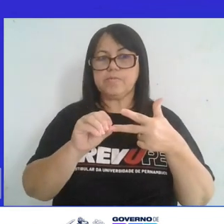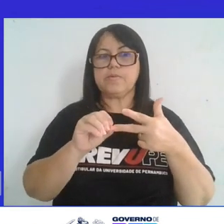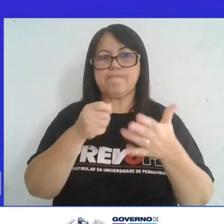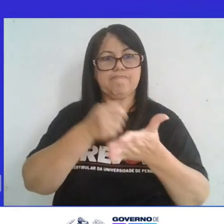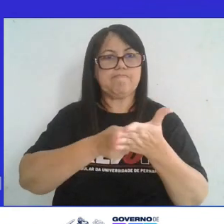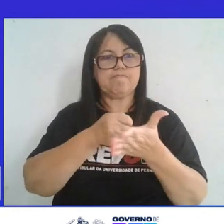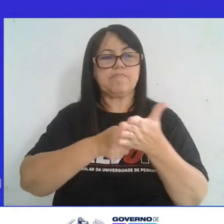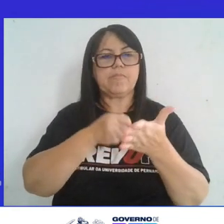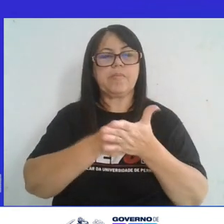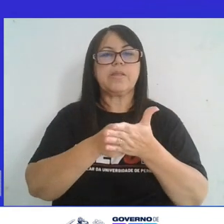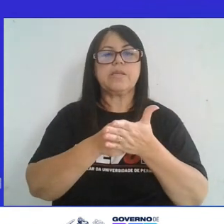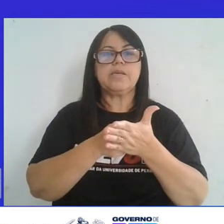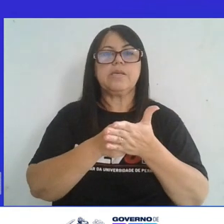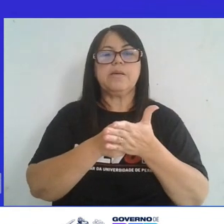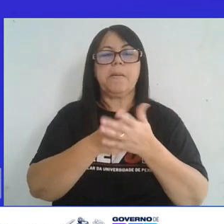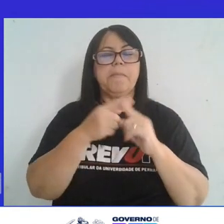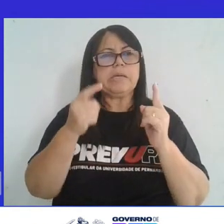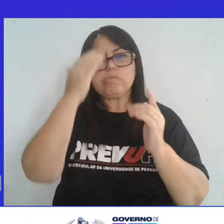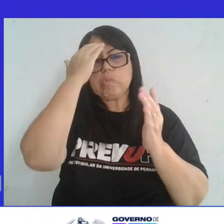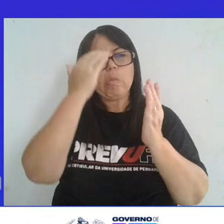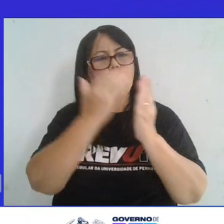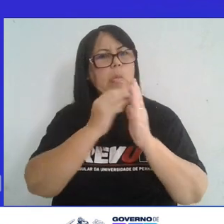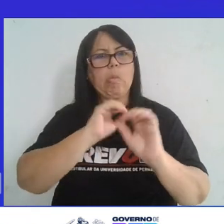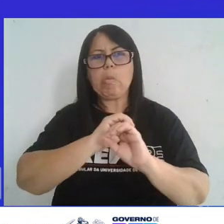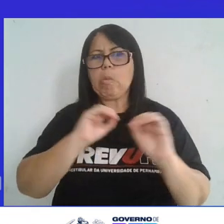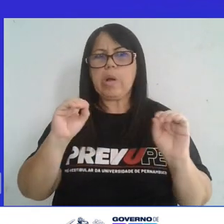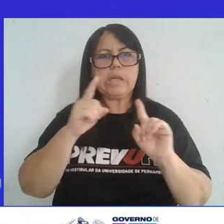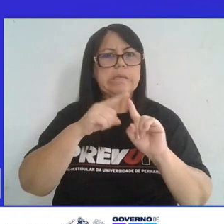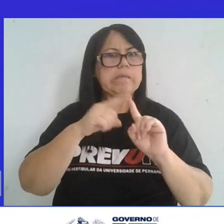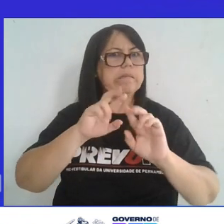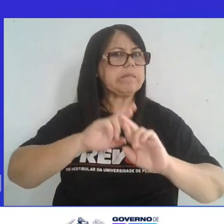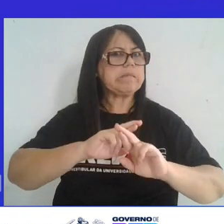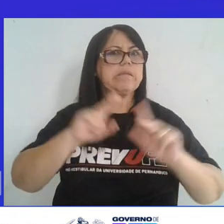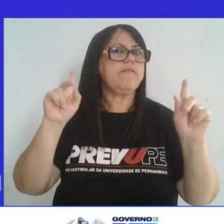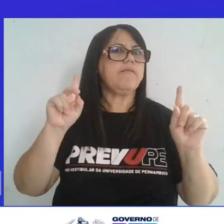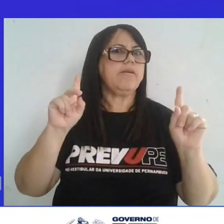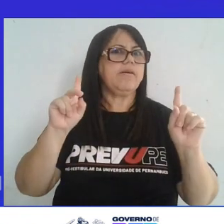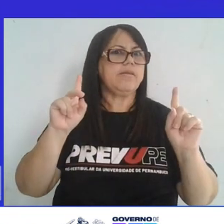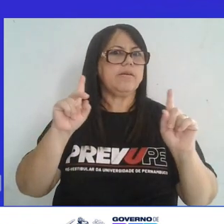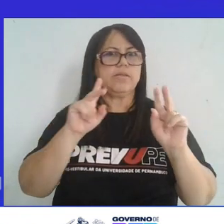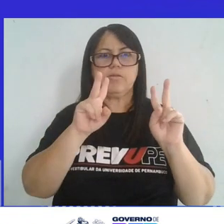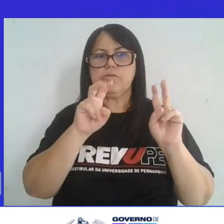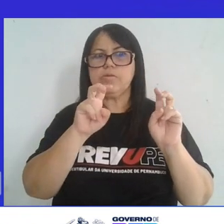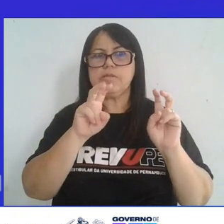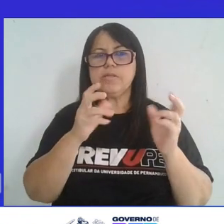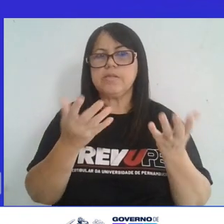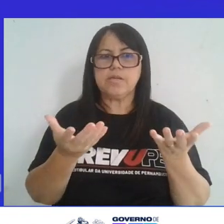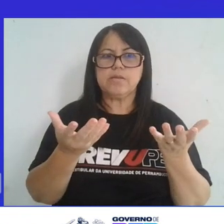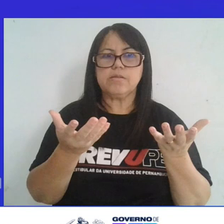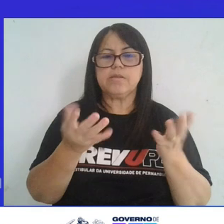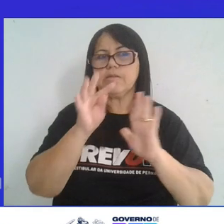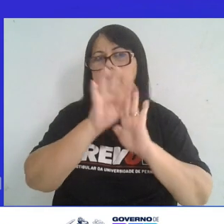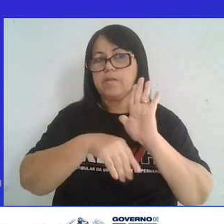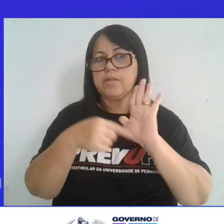tá? Então, o não atendimento a essa tipologia, né? Se seu texto é predominantemente, né, de outra tipologia,